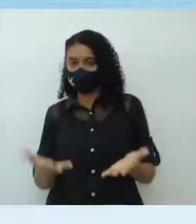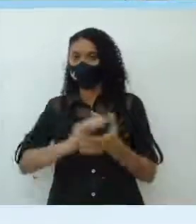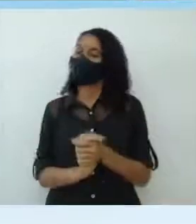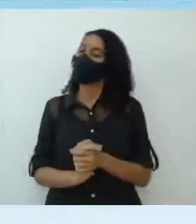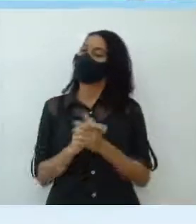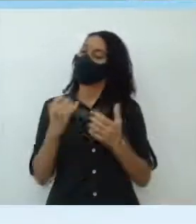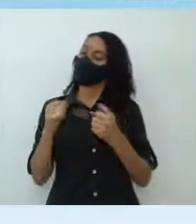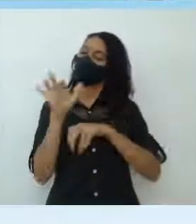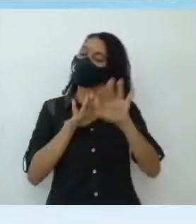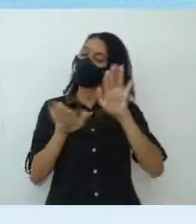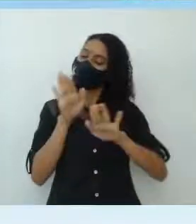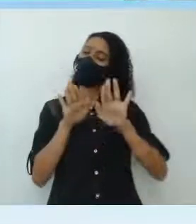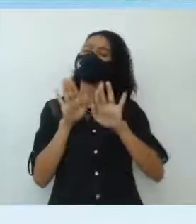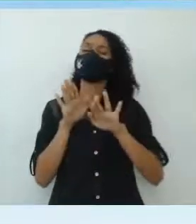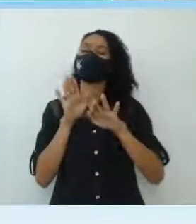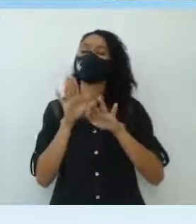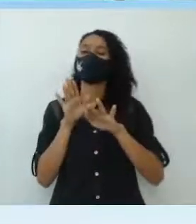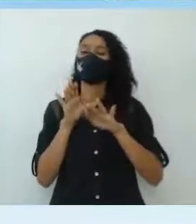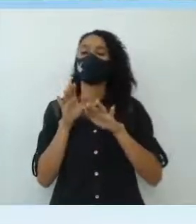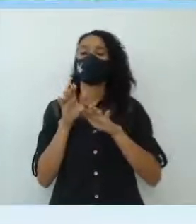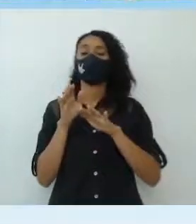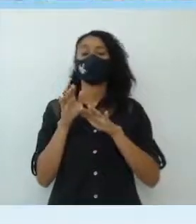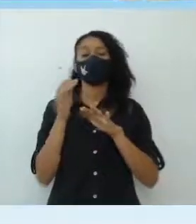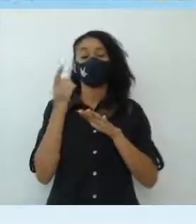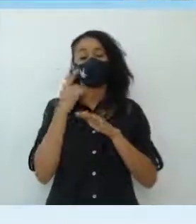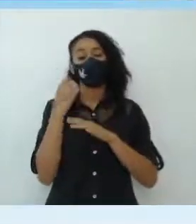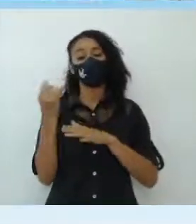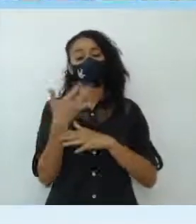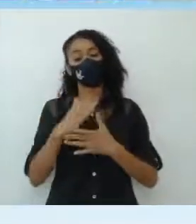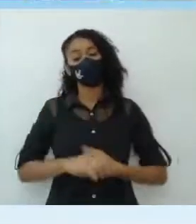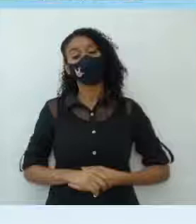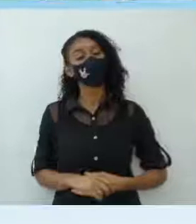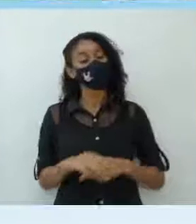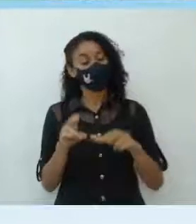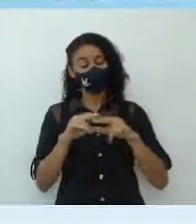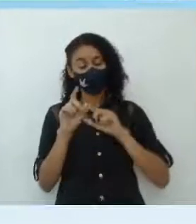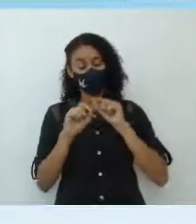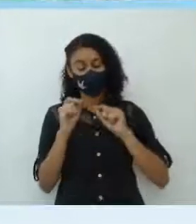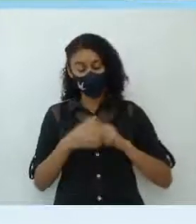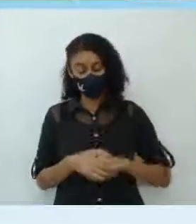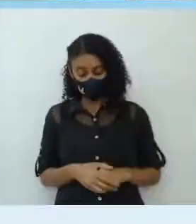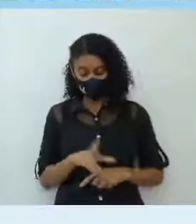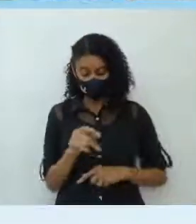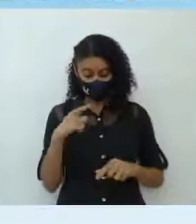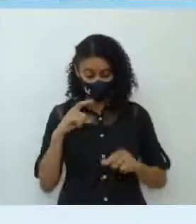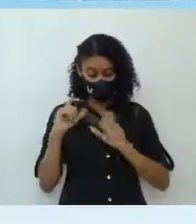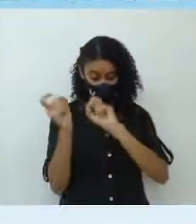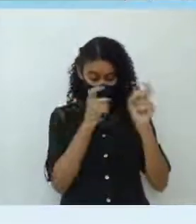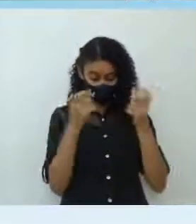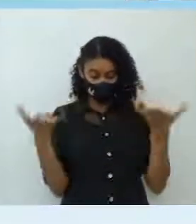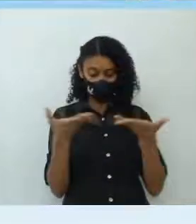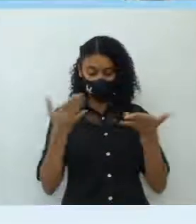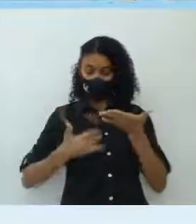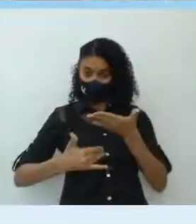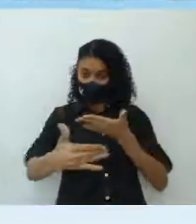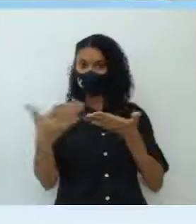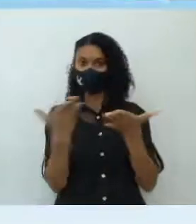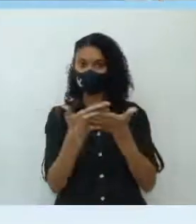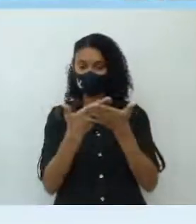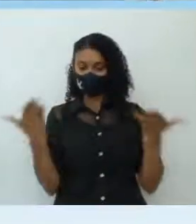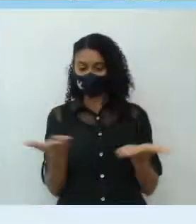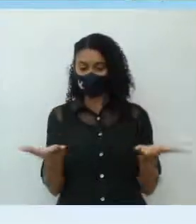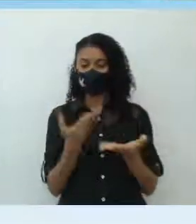ser muito criterioso nessa quantidade. E é por isto que a gente vai discutir ao longo da aula de